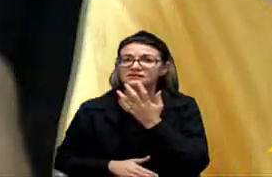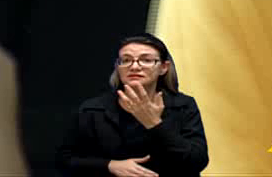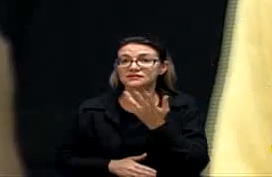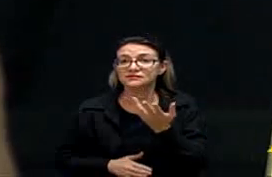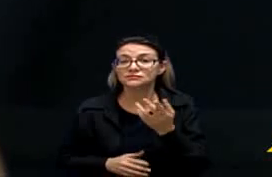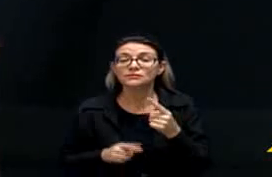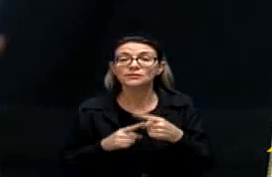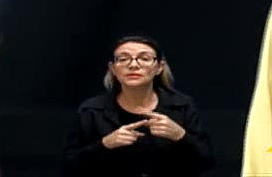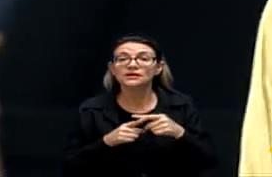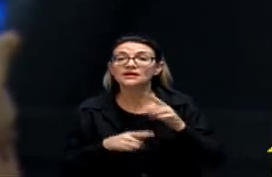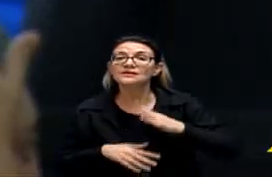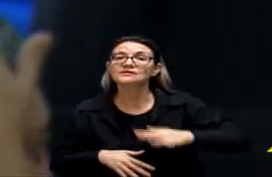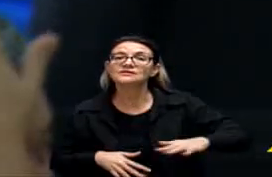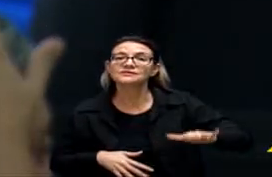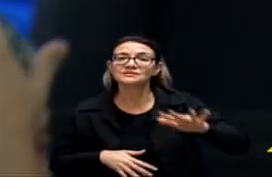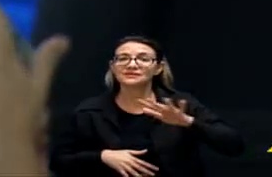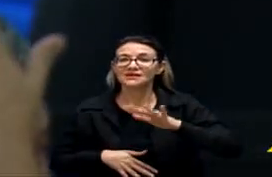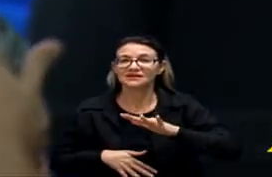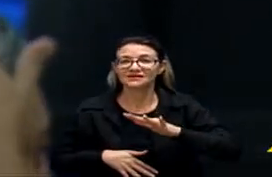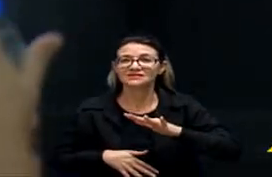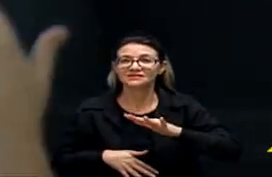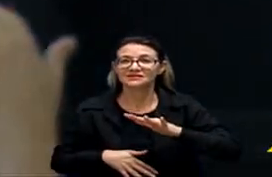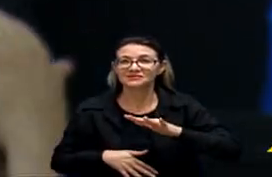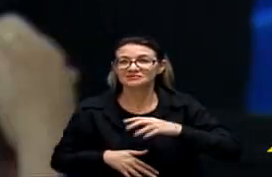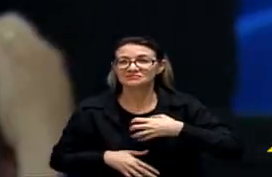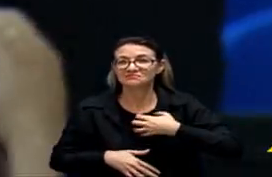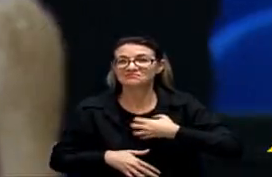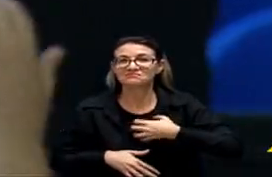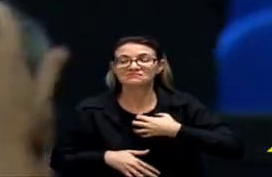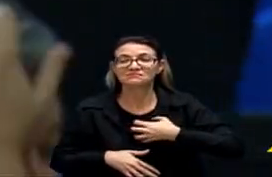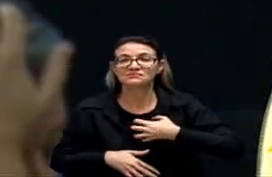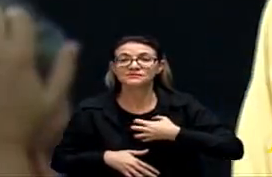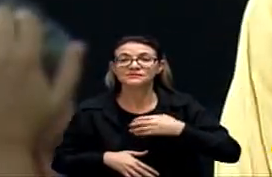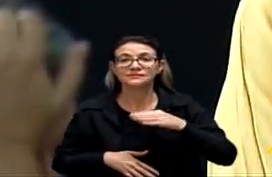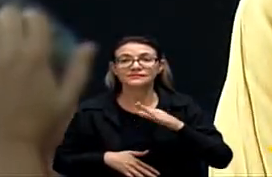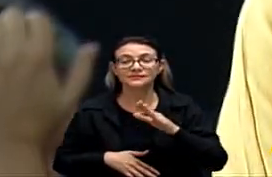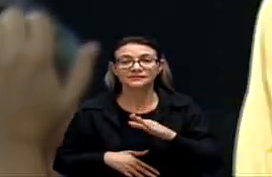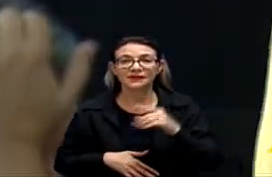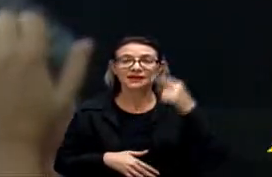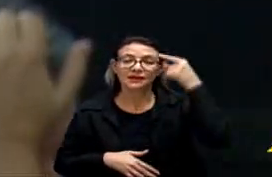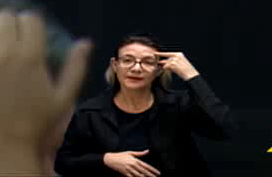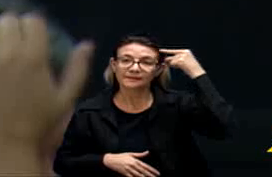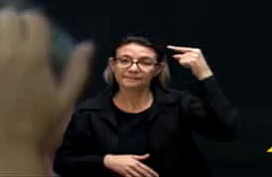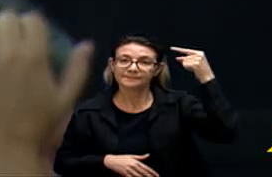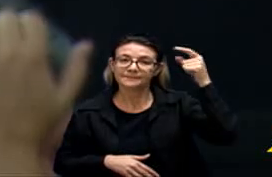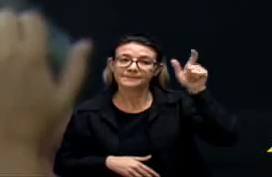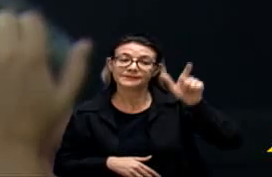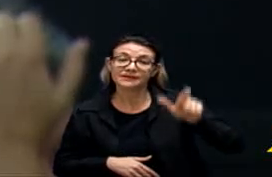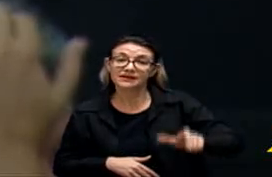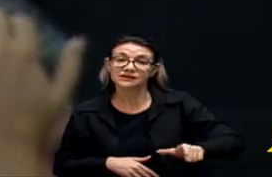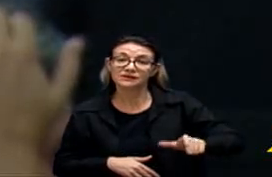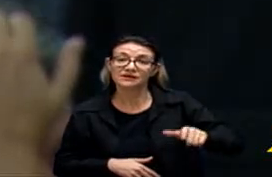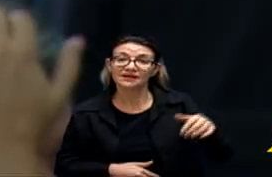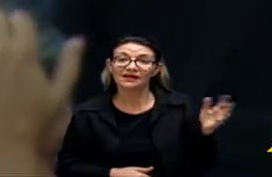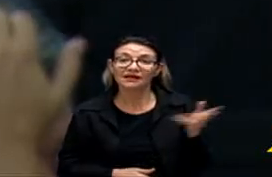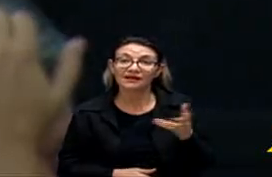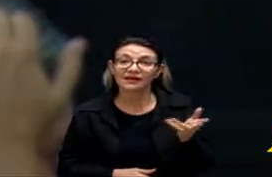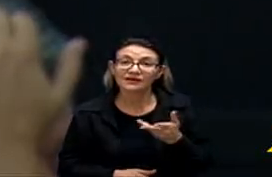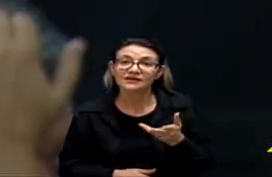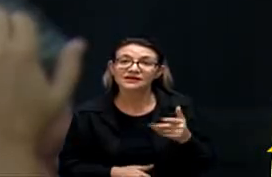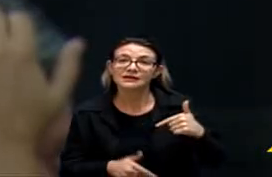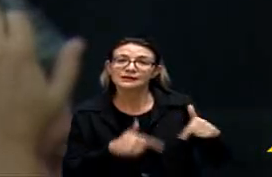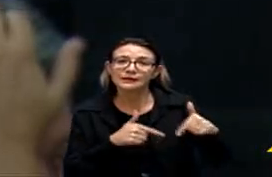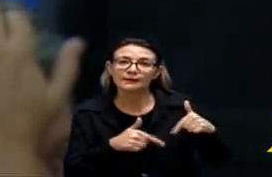tá na discussão no debate né mas a Vamos pensar pessoa que tá na correria para entregar